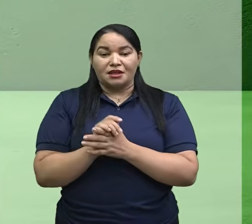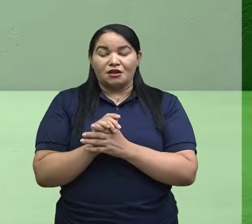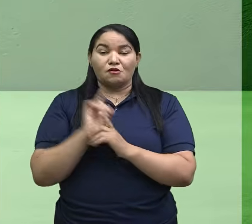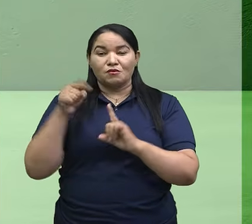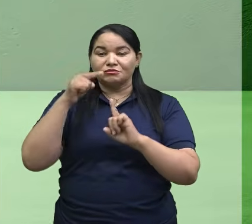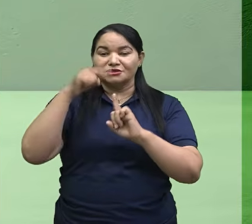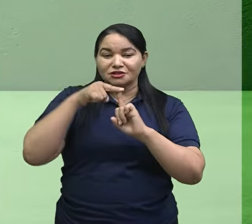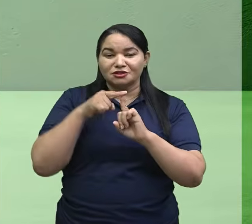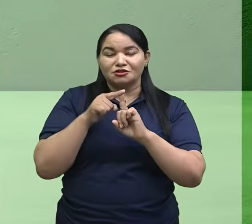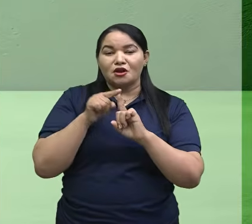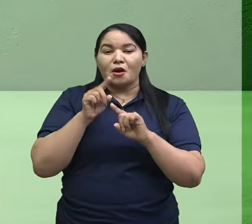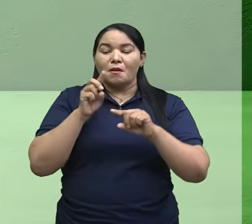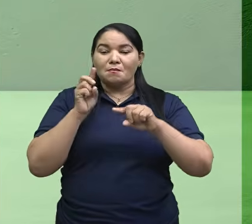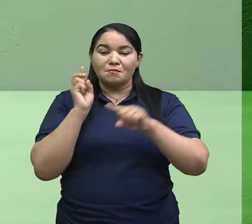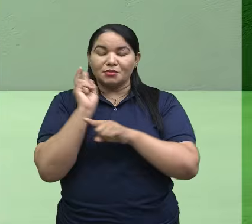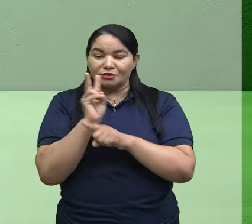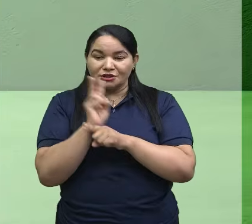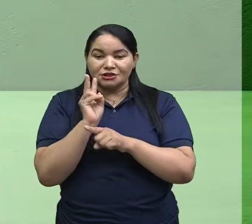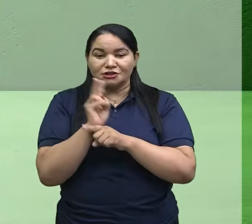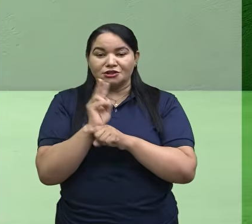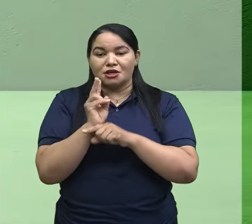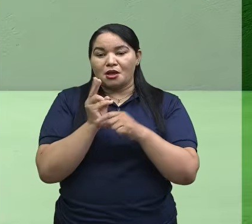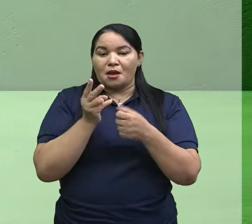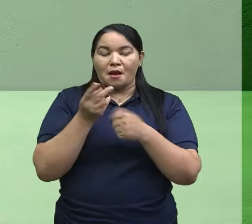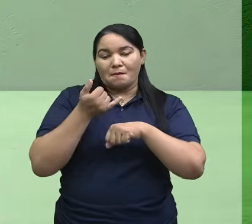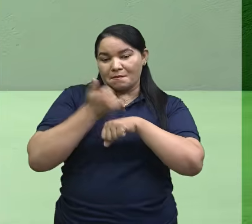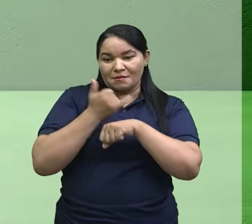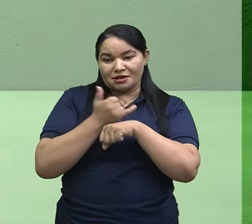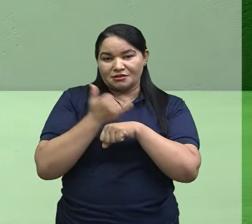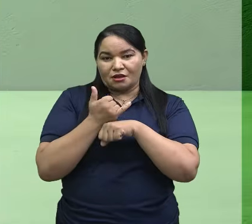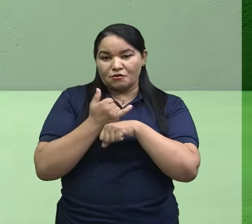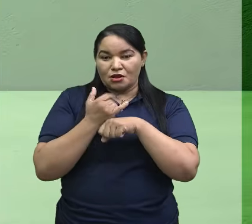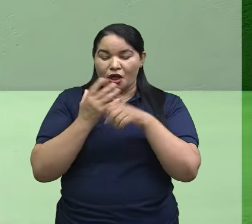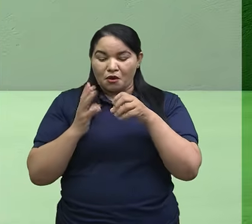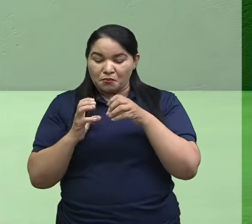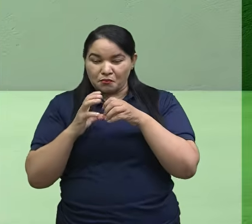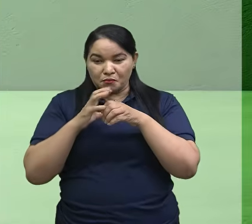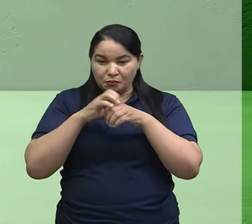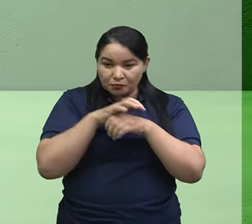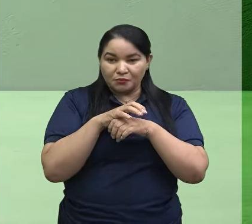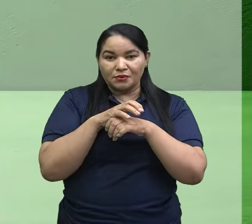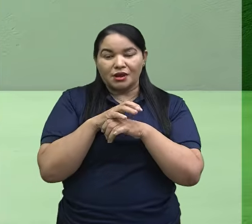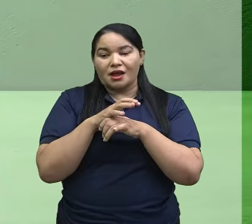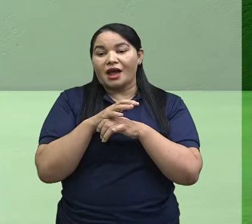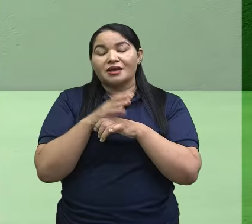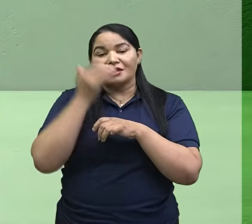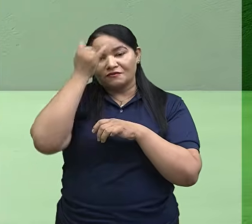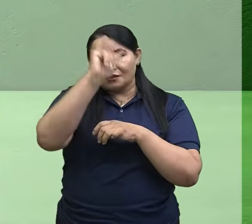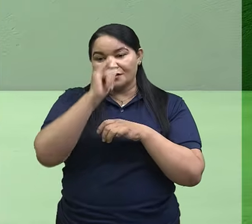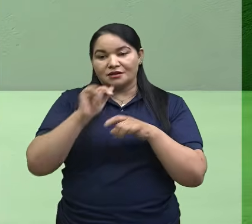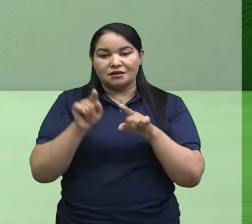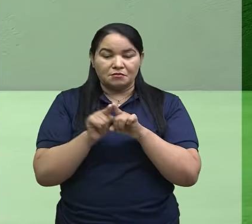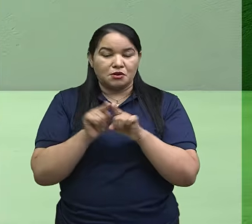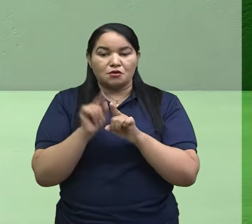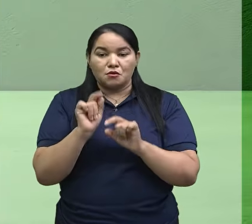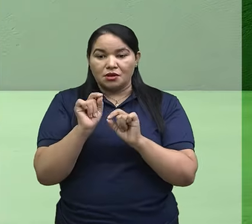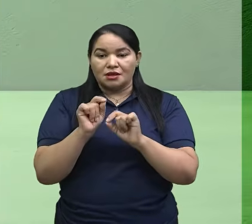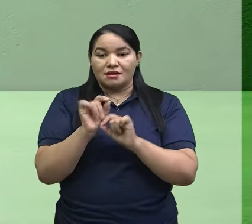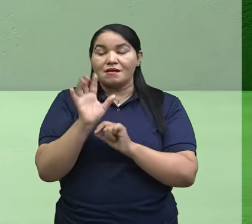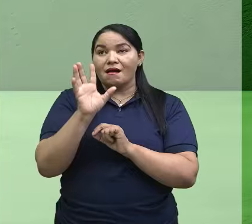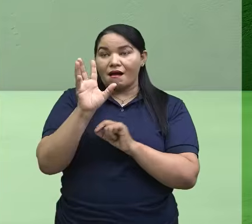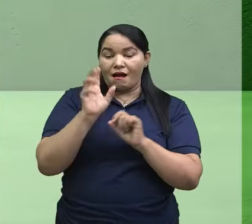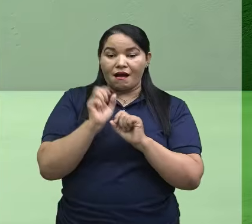proteger uma peça metálica da corrosão. E essa proteção se deve principalmente ao ar e